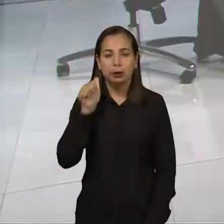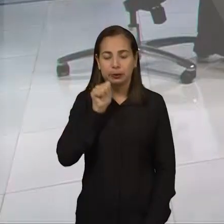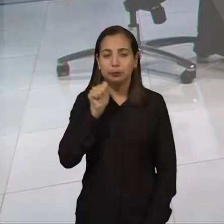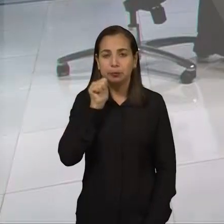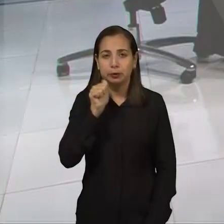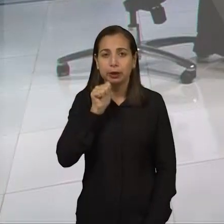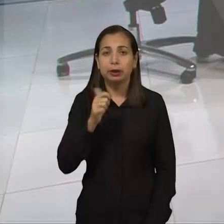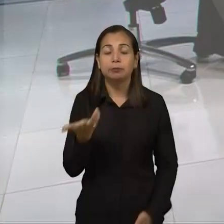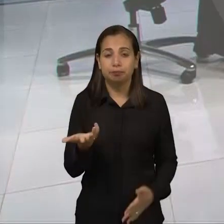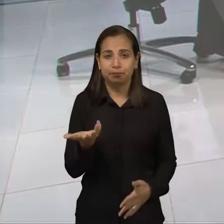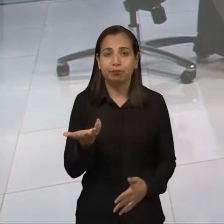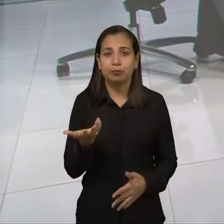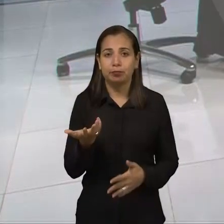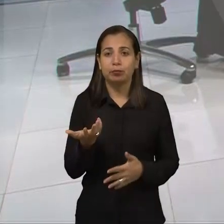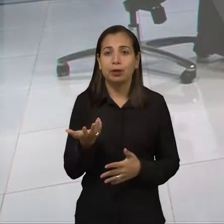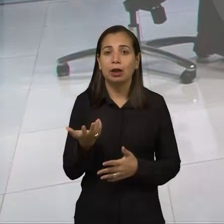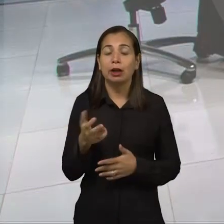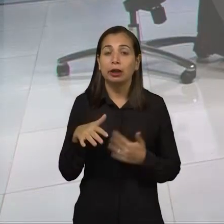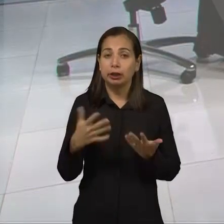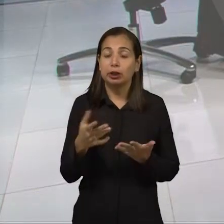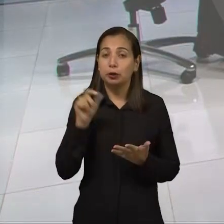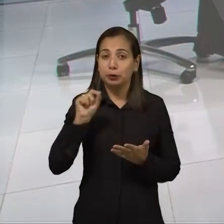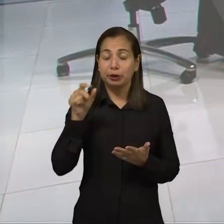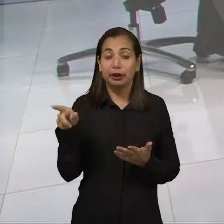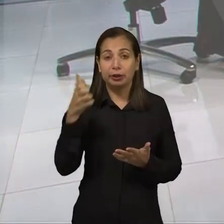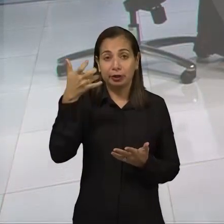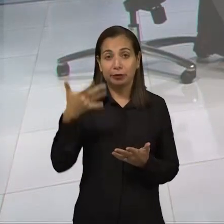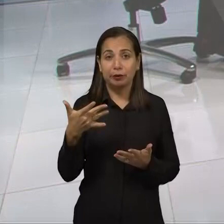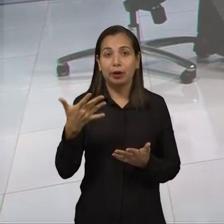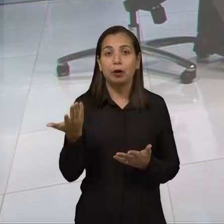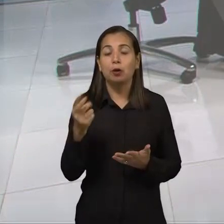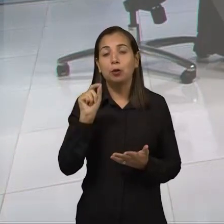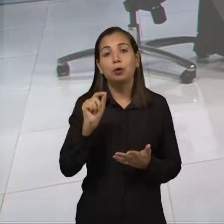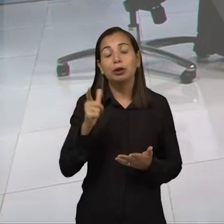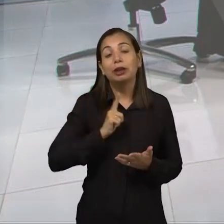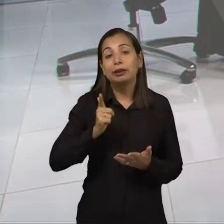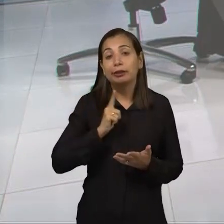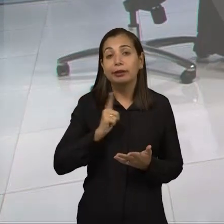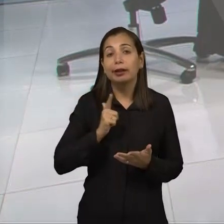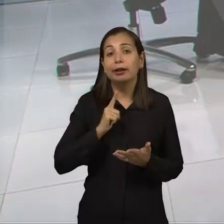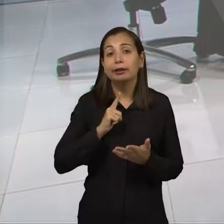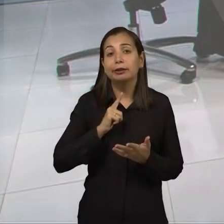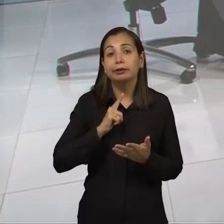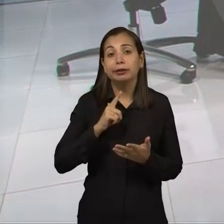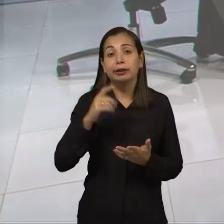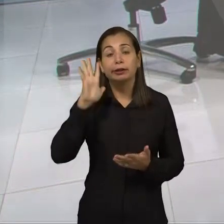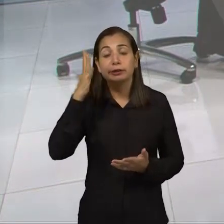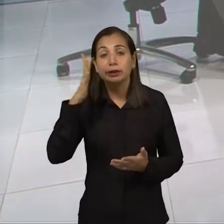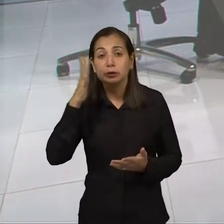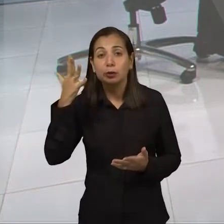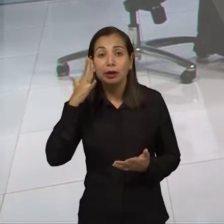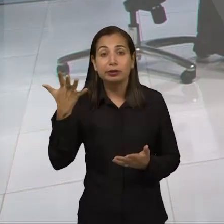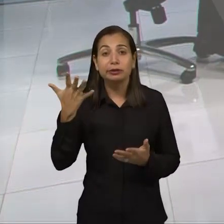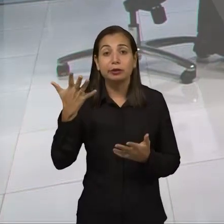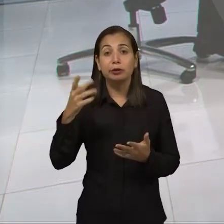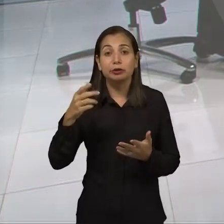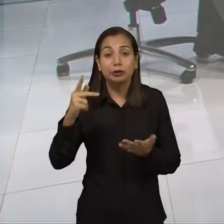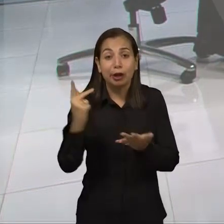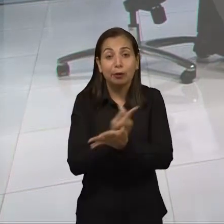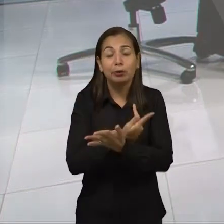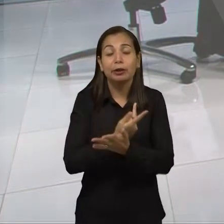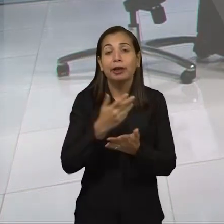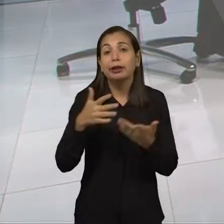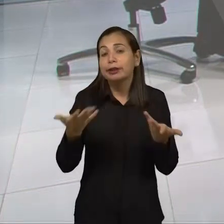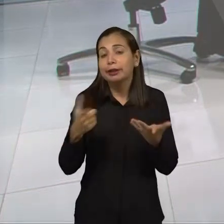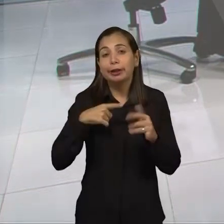questão que é um ponto incivilizado da fala dela. Que é um ponto fora da curva, mas que tem uma repercussão grande. Tem que voltar aos